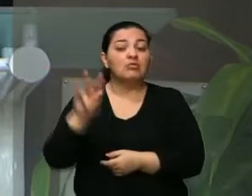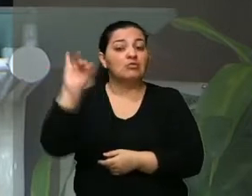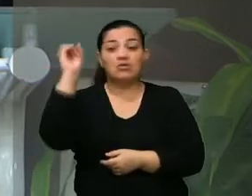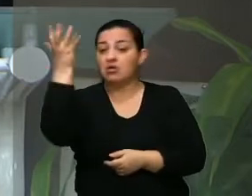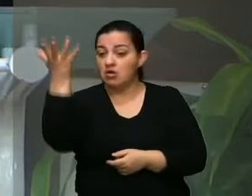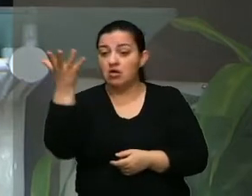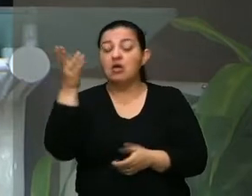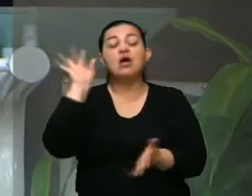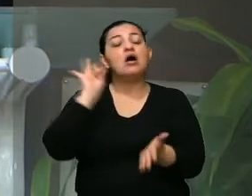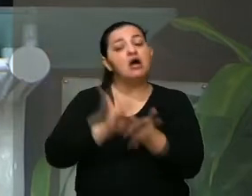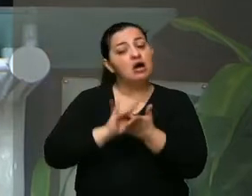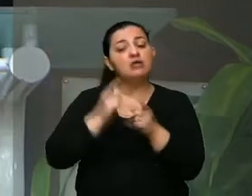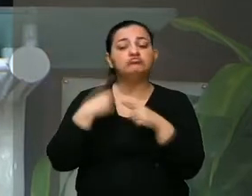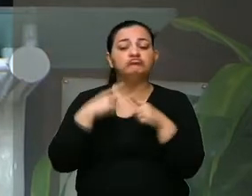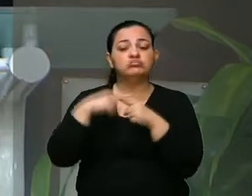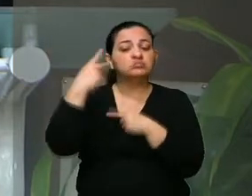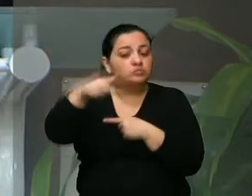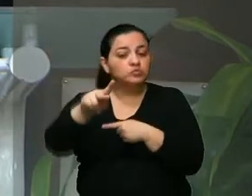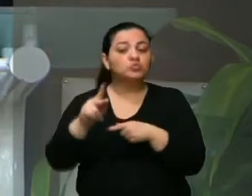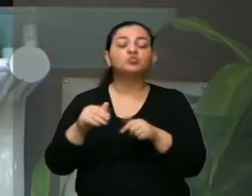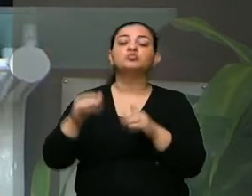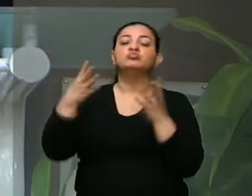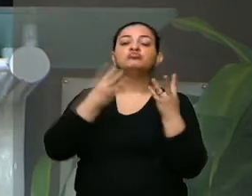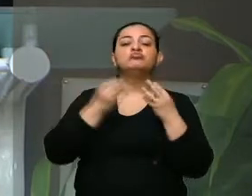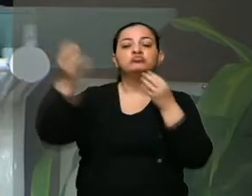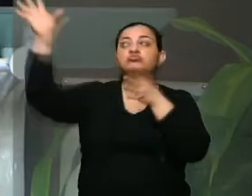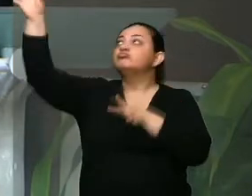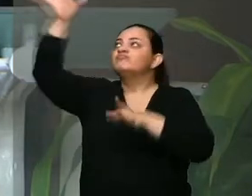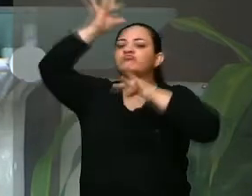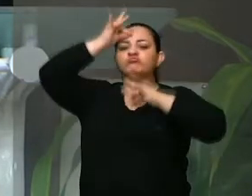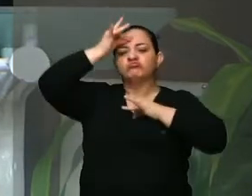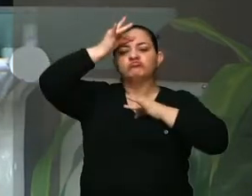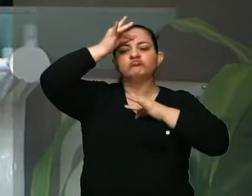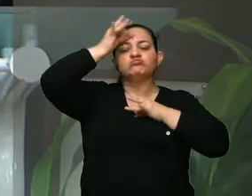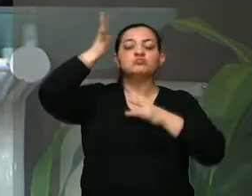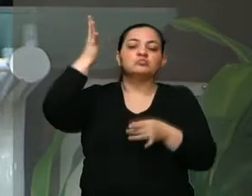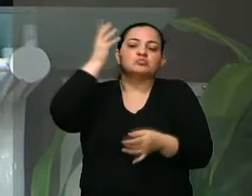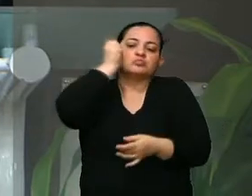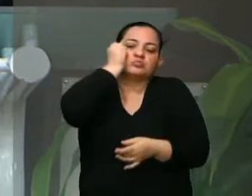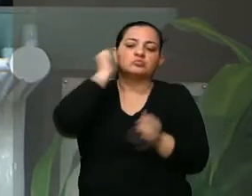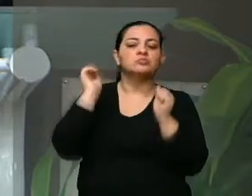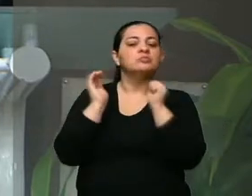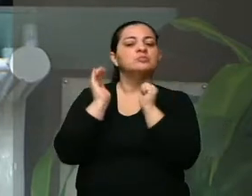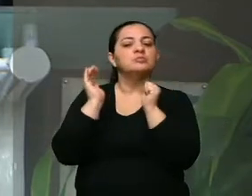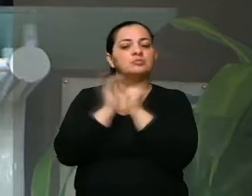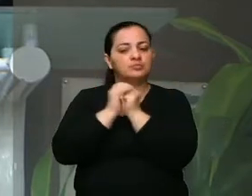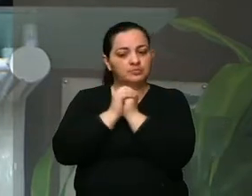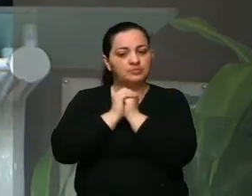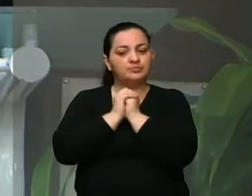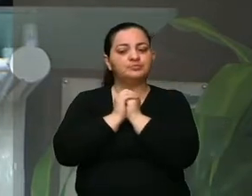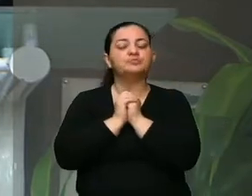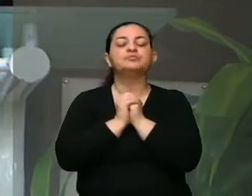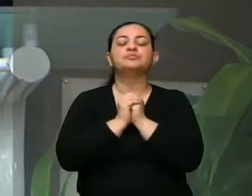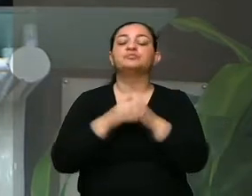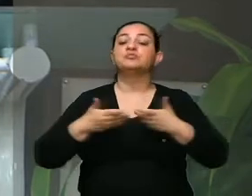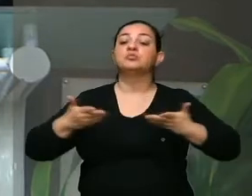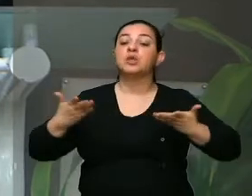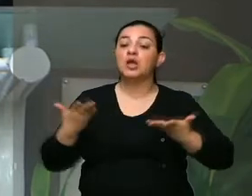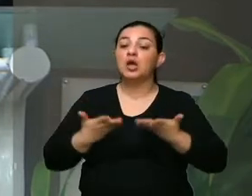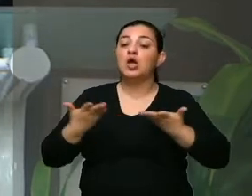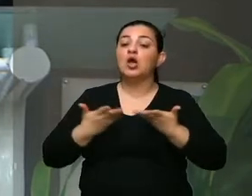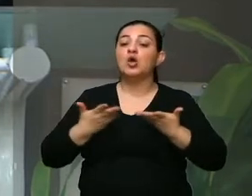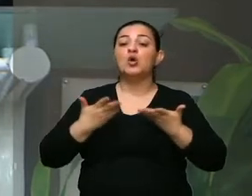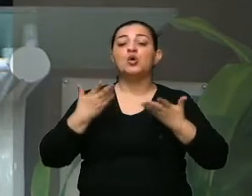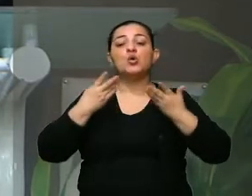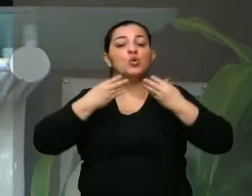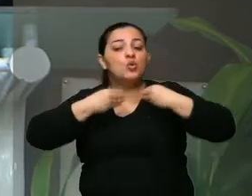feito porque você recebeu essa adoção nem agora ele levou